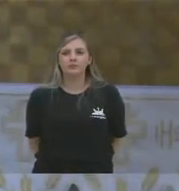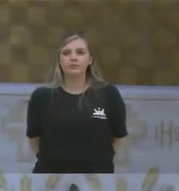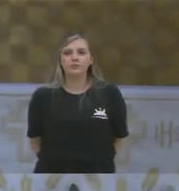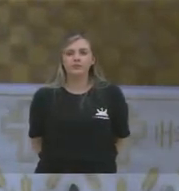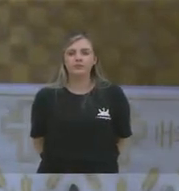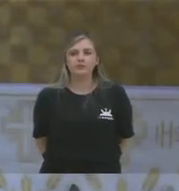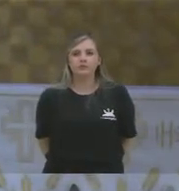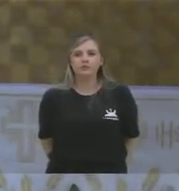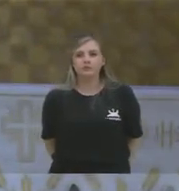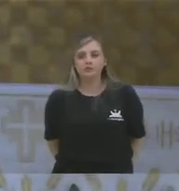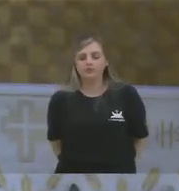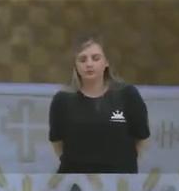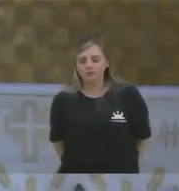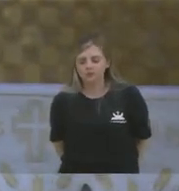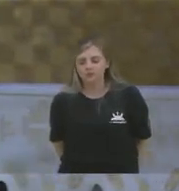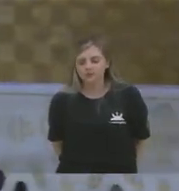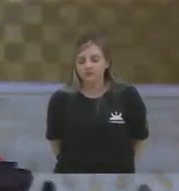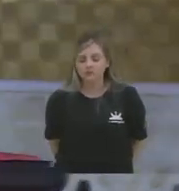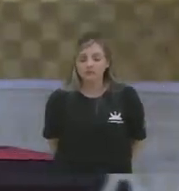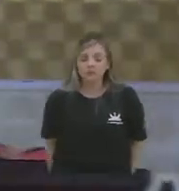Em cada passo